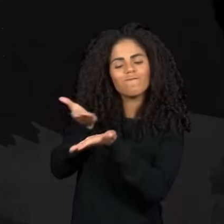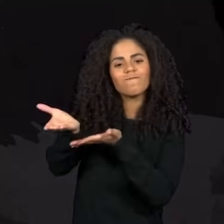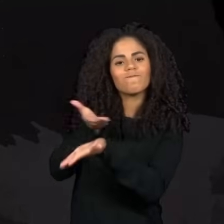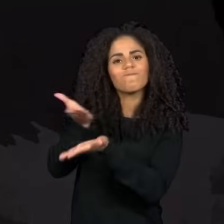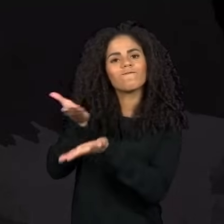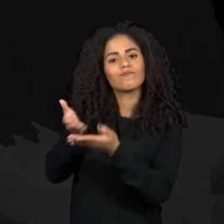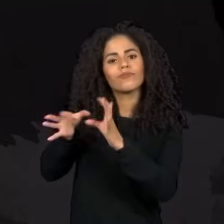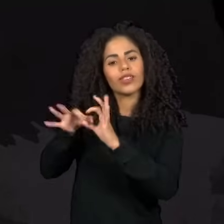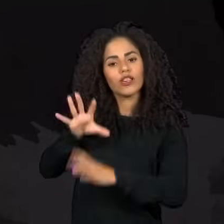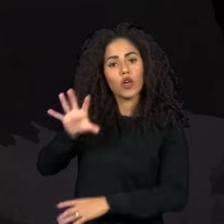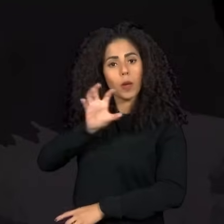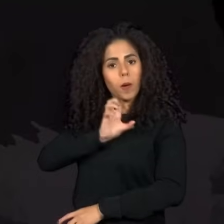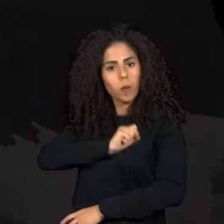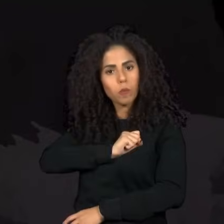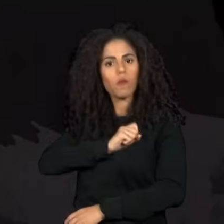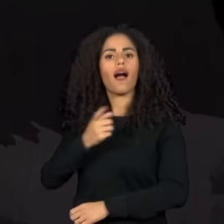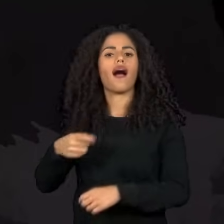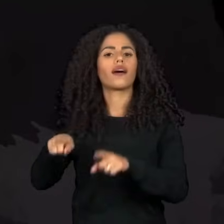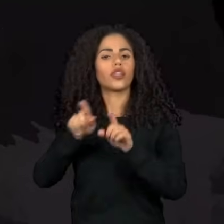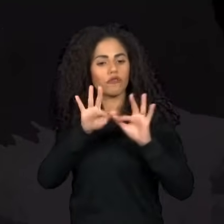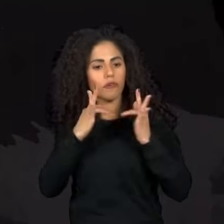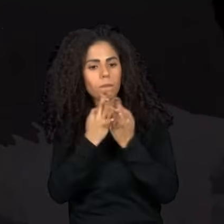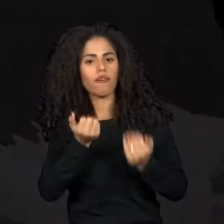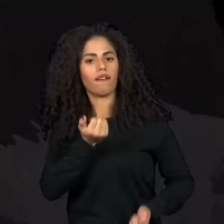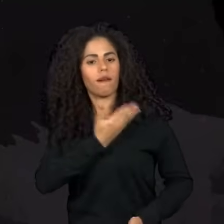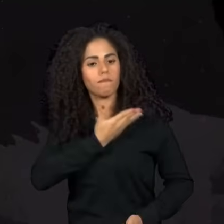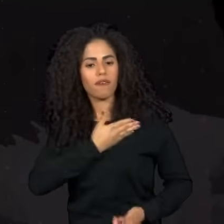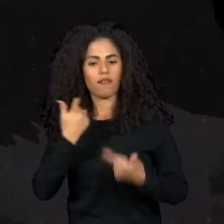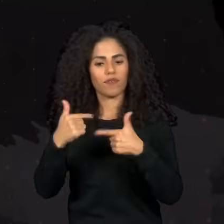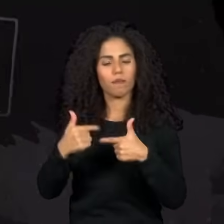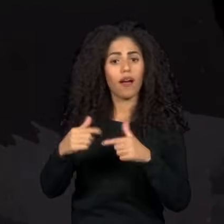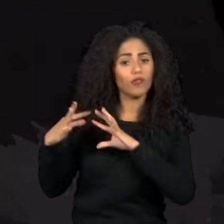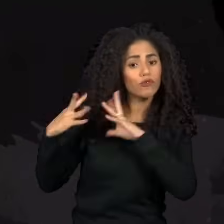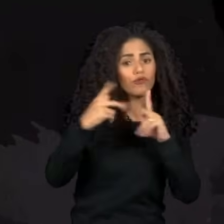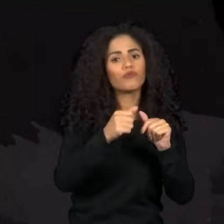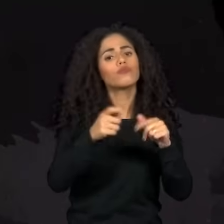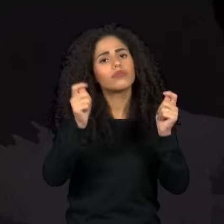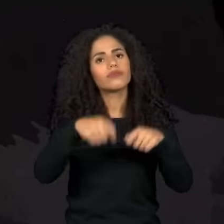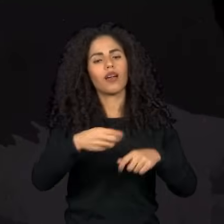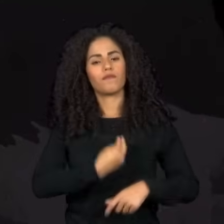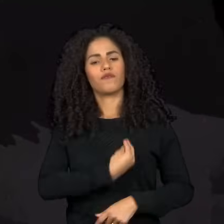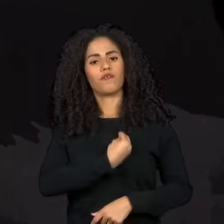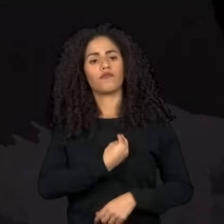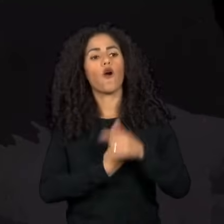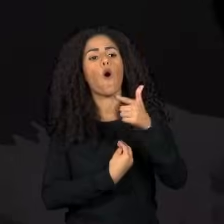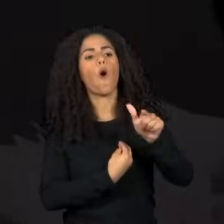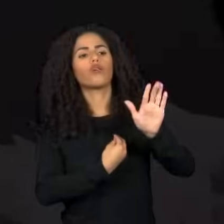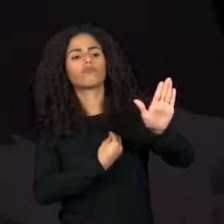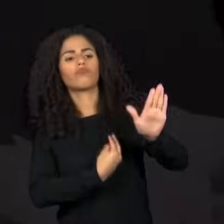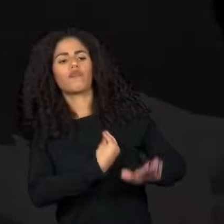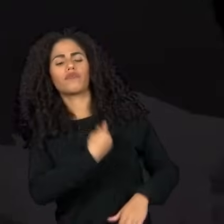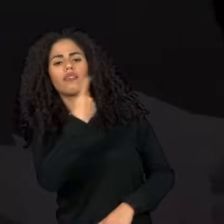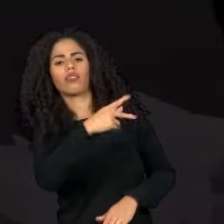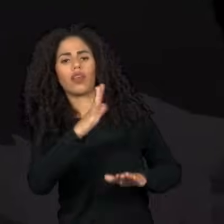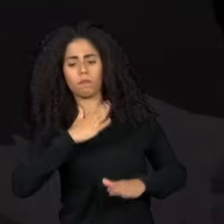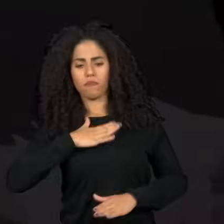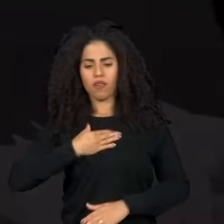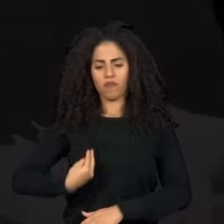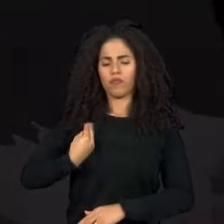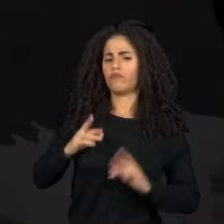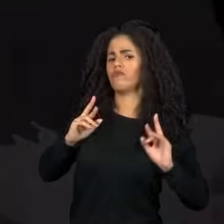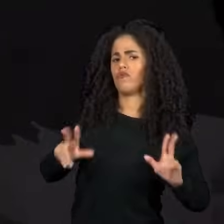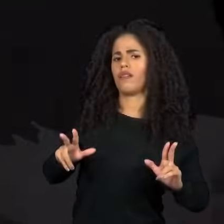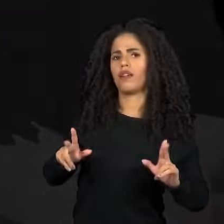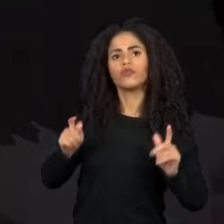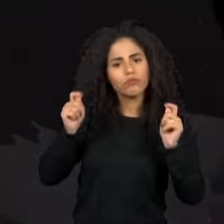eu falo também de amizade, no trabalho, com a família, nos amores. A gente tem que entender que o outro é o outro, ele tem a vivência dele e a gente tem a nossa